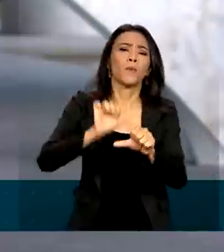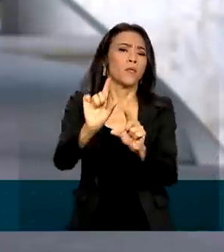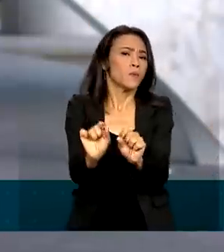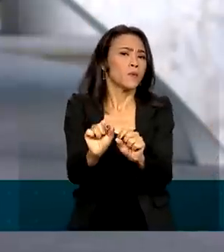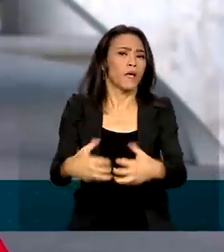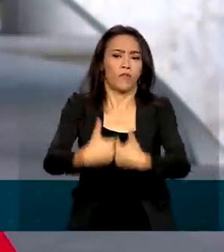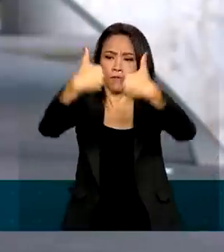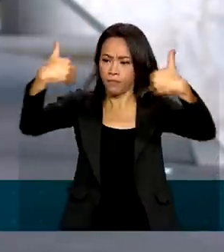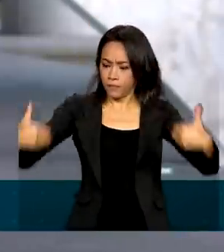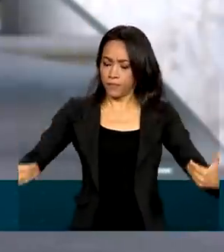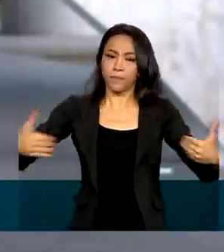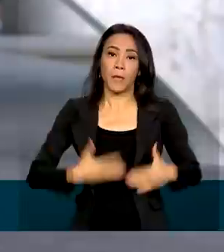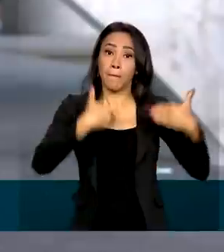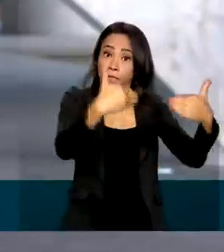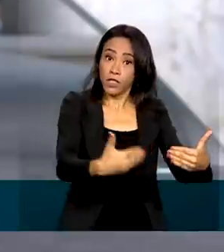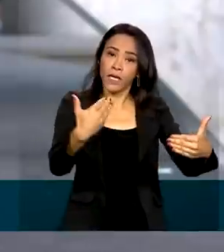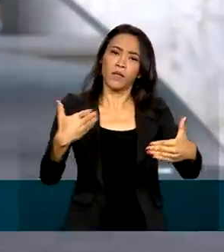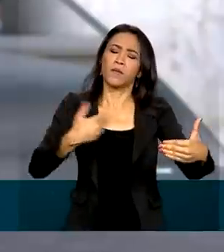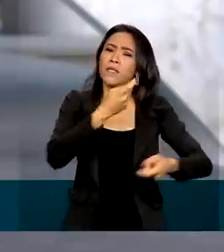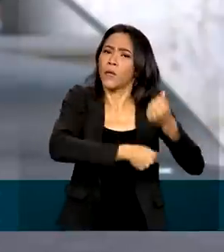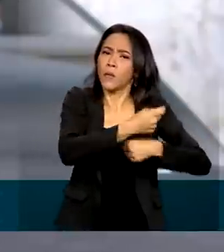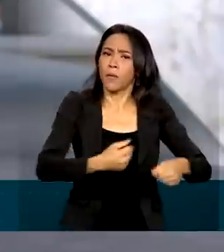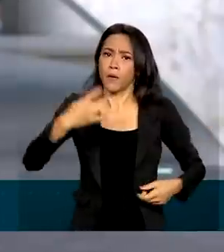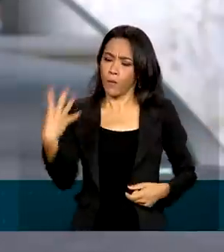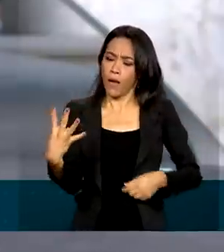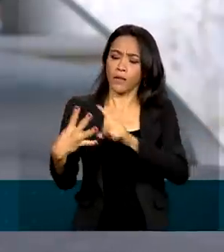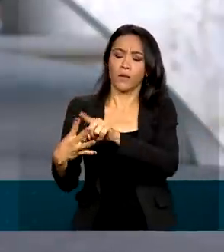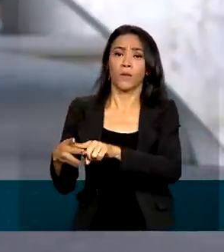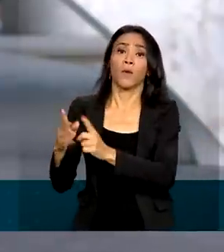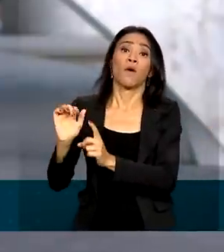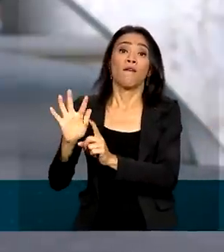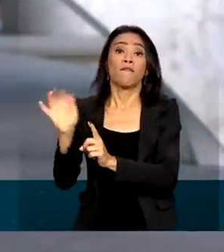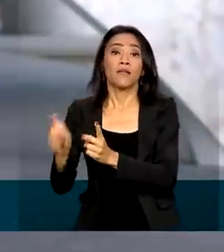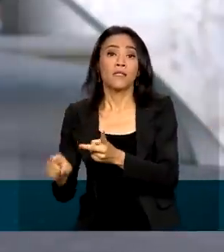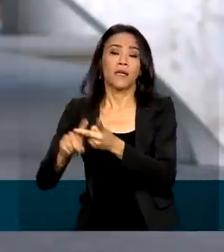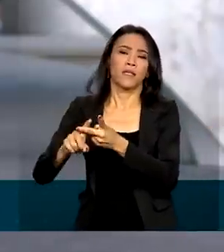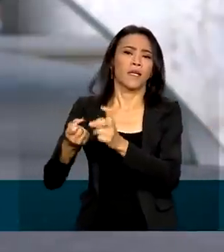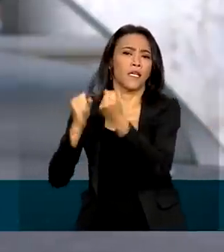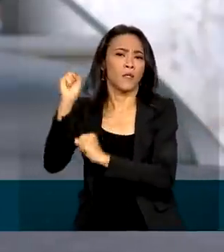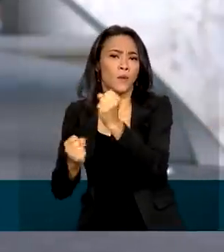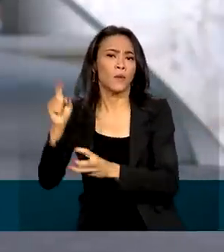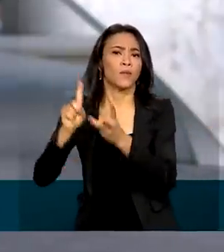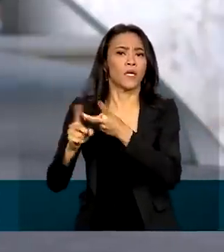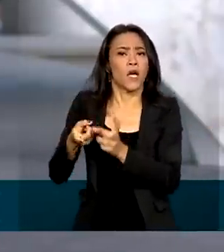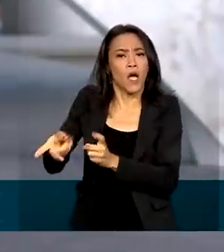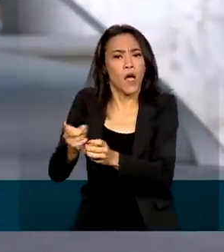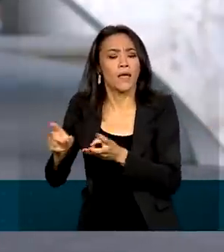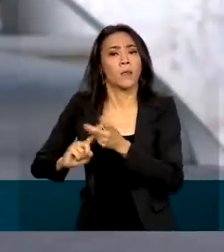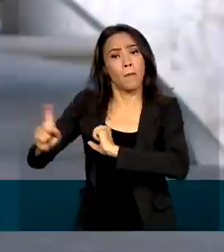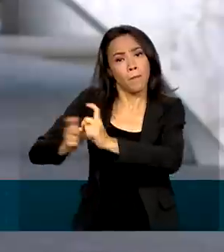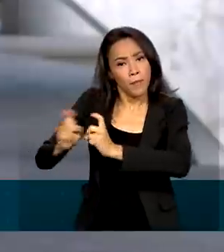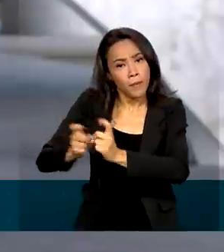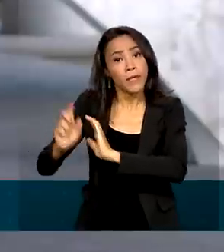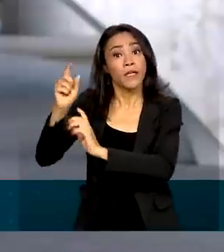desmembramento do antigo Ministério da Economia em quatro Fazenda Indústria e Comércio planejamento e gestão Além